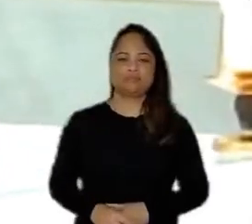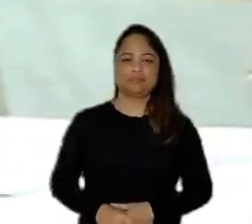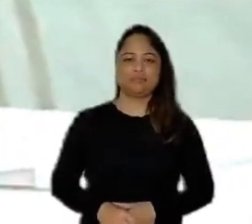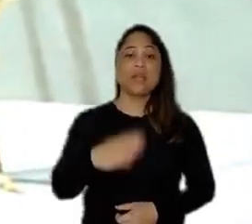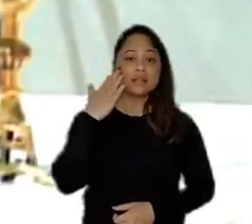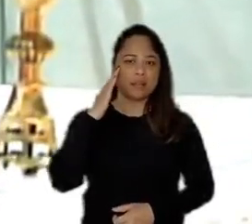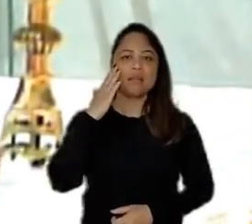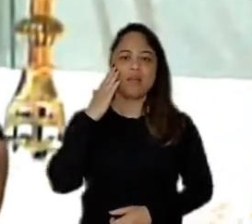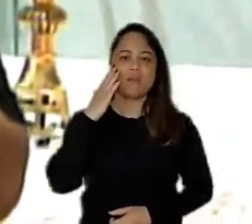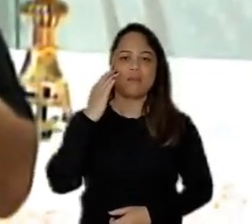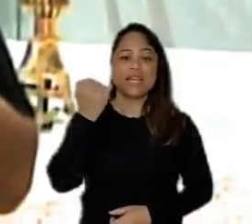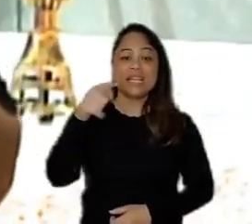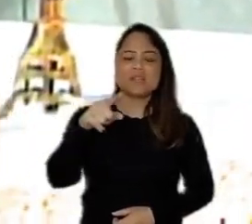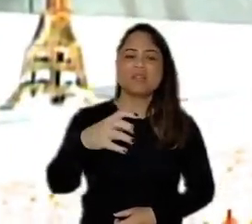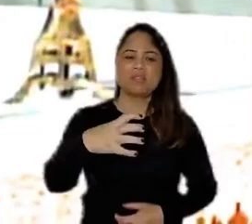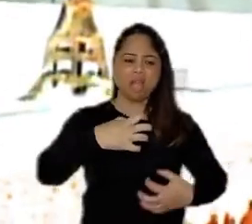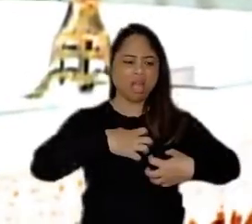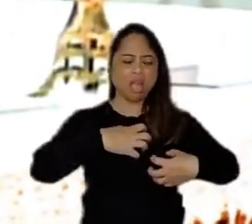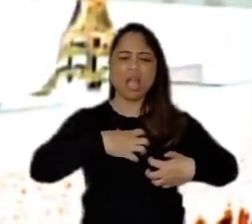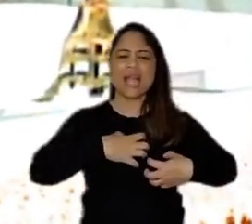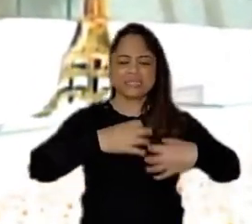enganado.